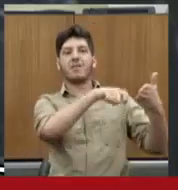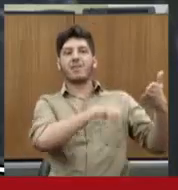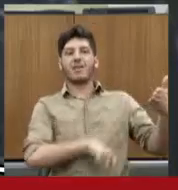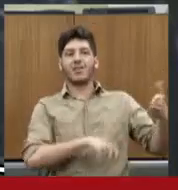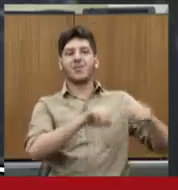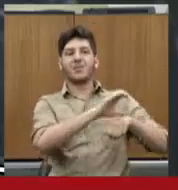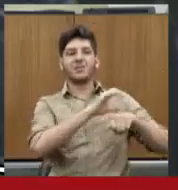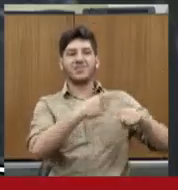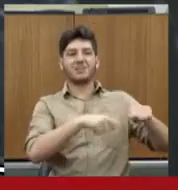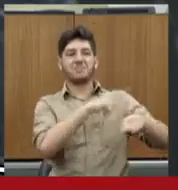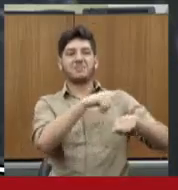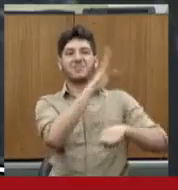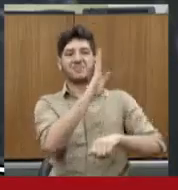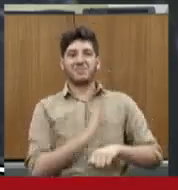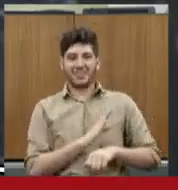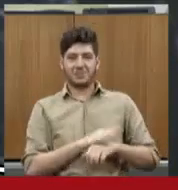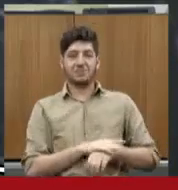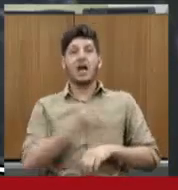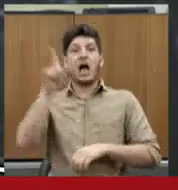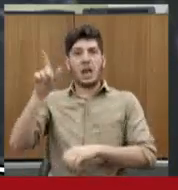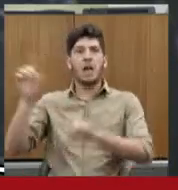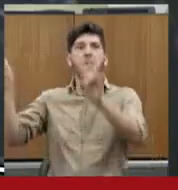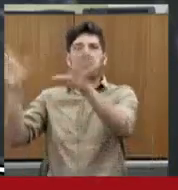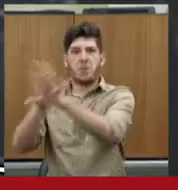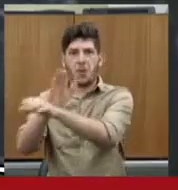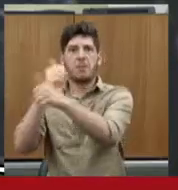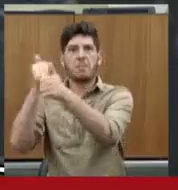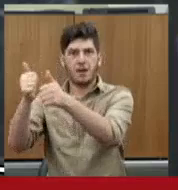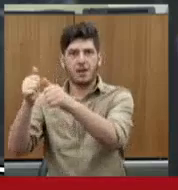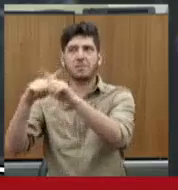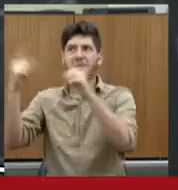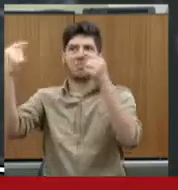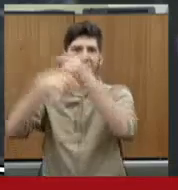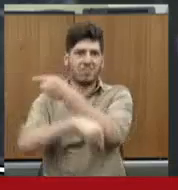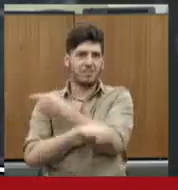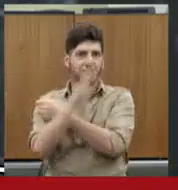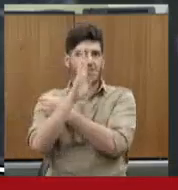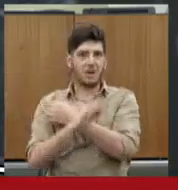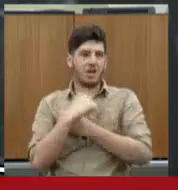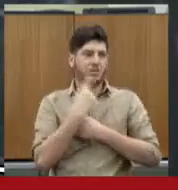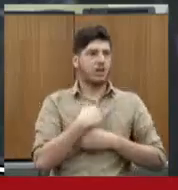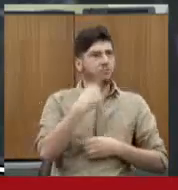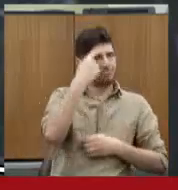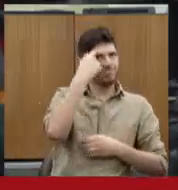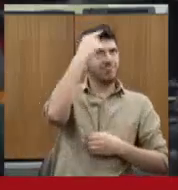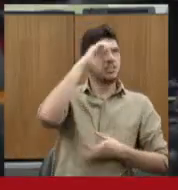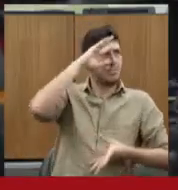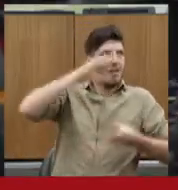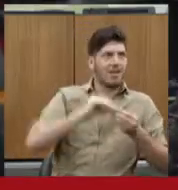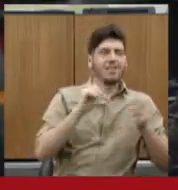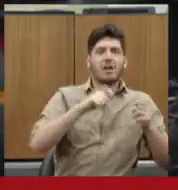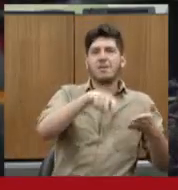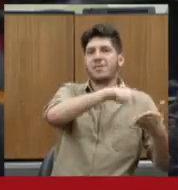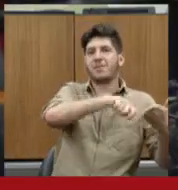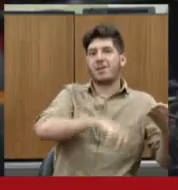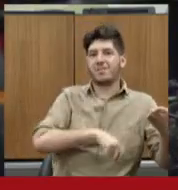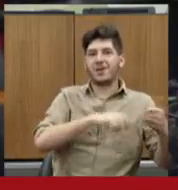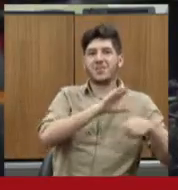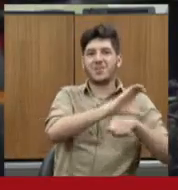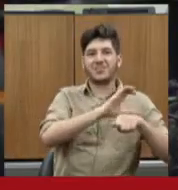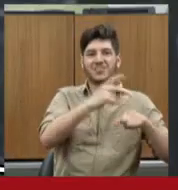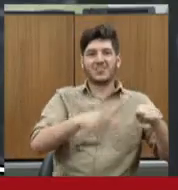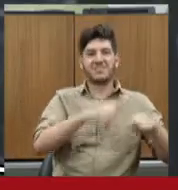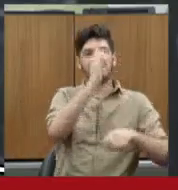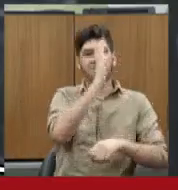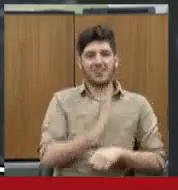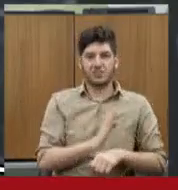lá, que para nós não servia, nós havíamos convocado a nossa. Quando eles promulgaram a deles, nós estávamos convocando a nossa. Isso já era um ato